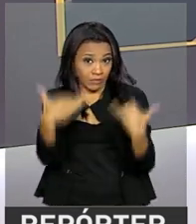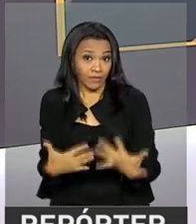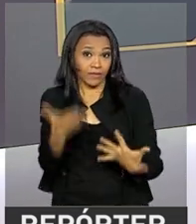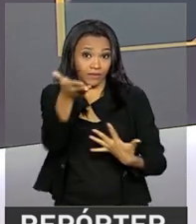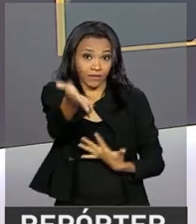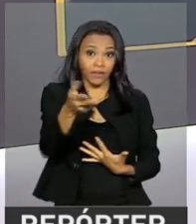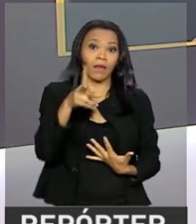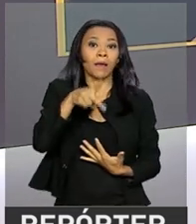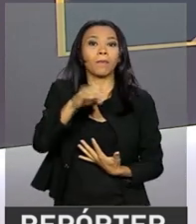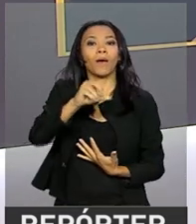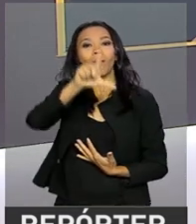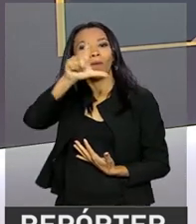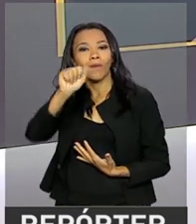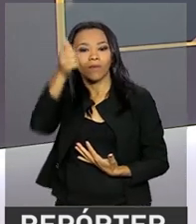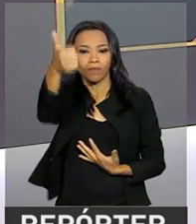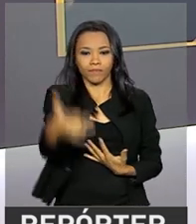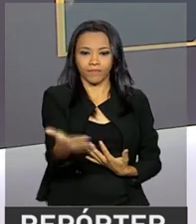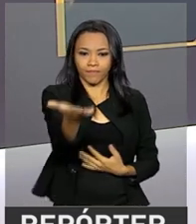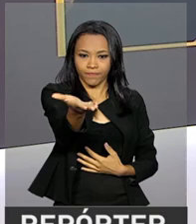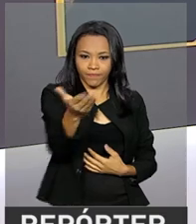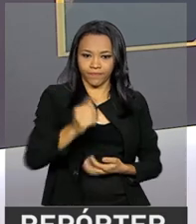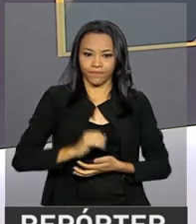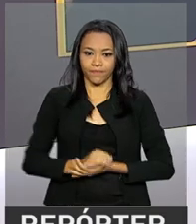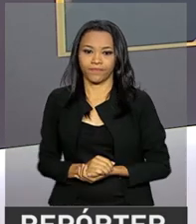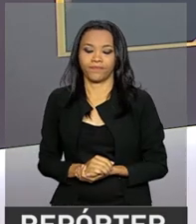Paula deor Oi Paola